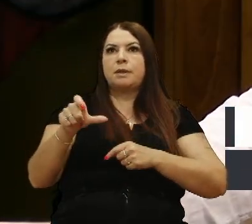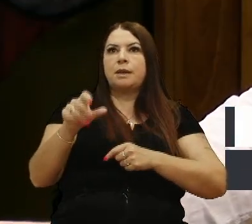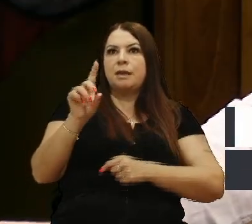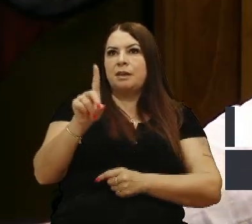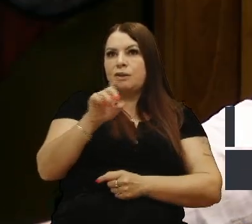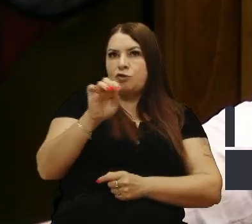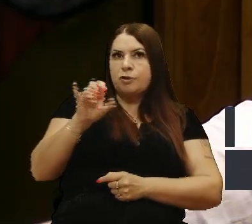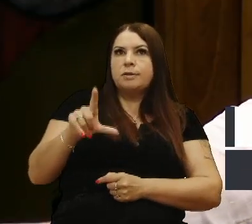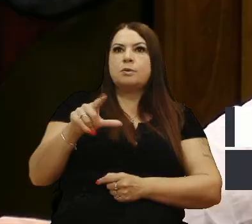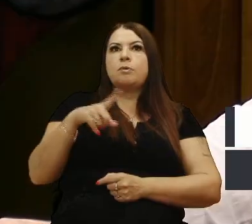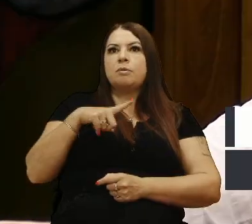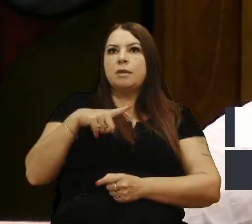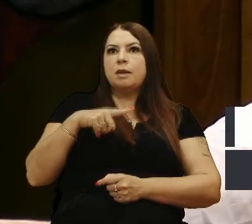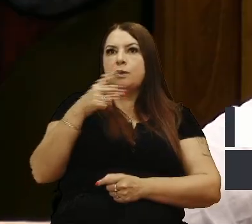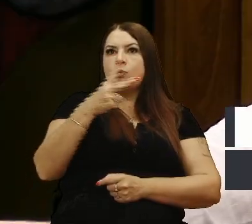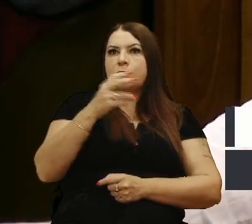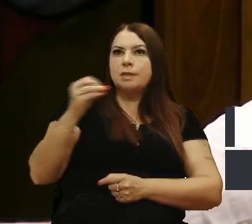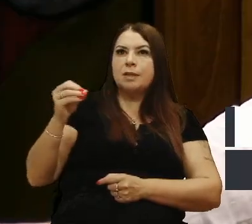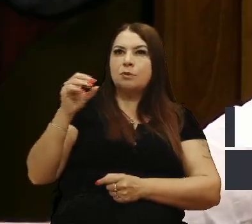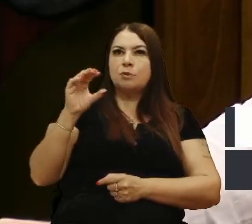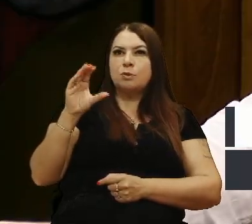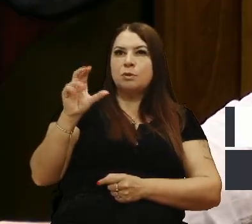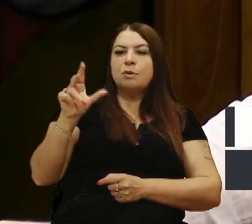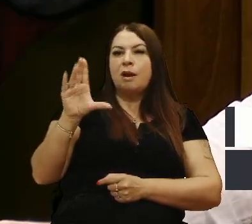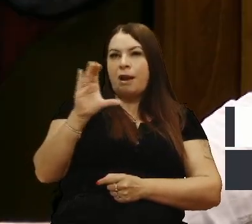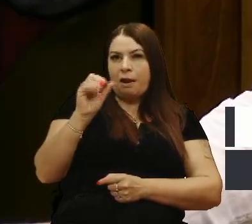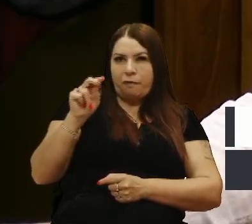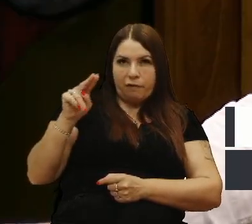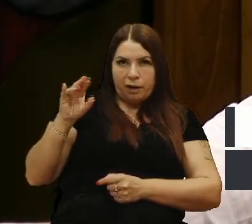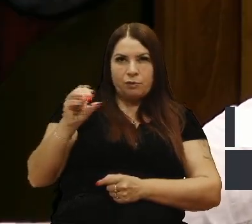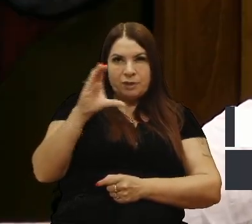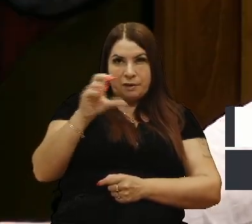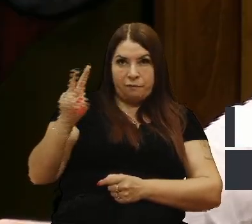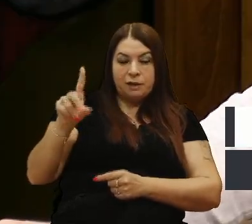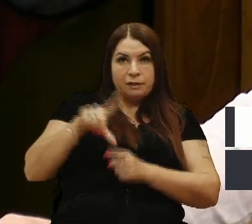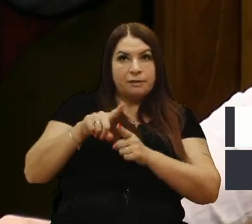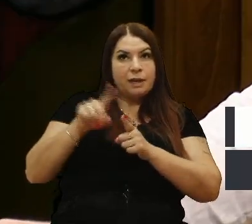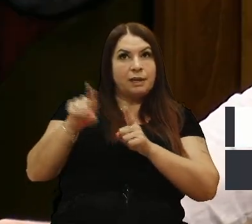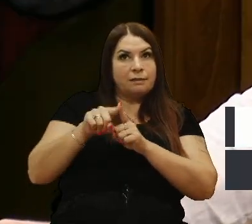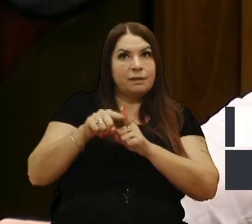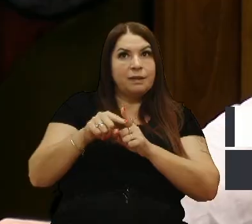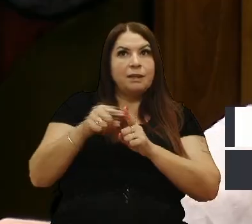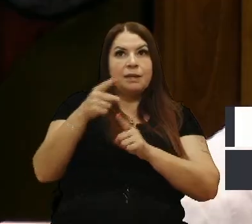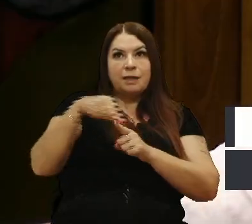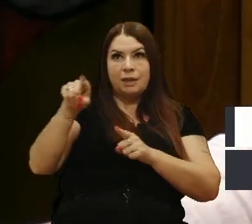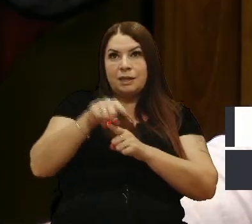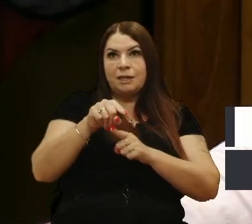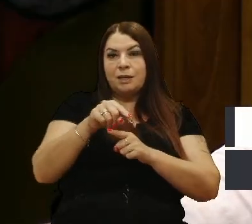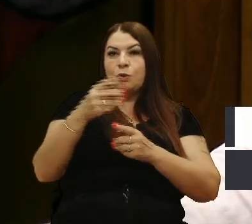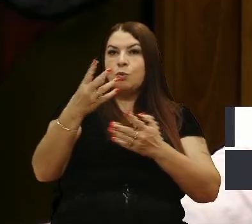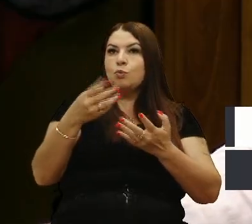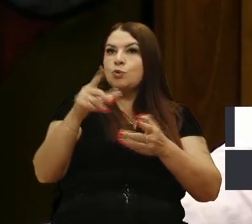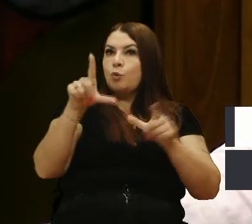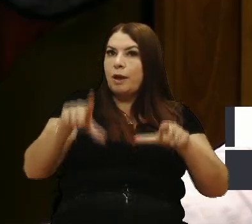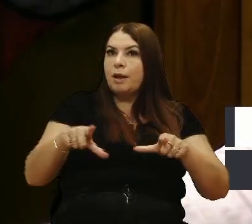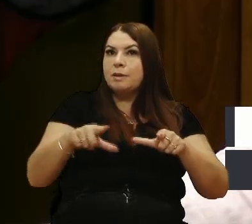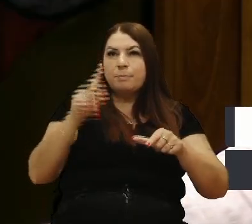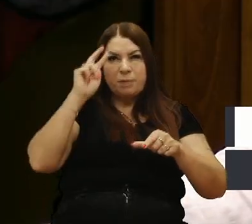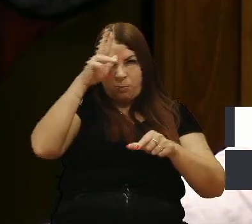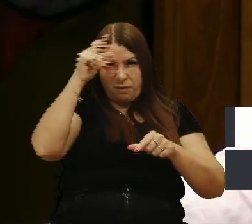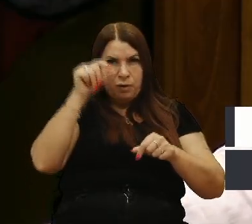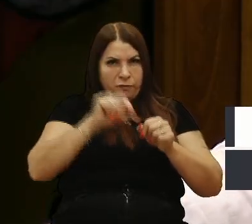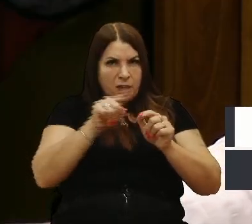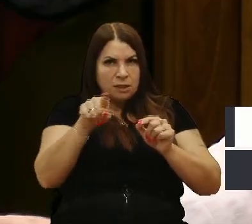diesel, tem que ter 200 cavalos e tem que ter 7 lugares. Está bem discriminada. Até parece que o prefeito fez uma